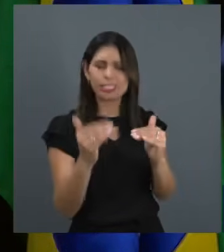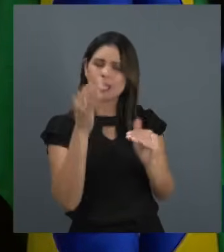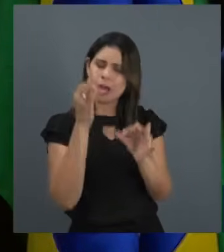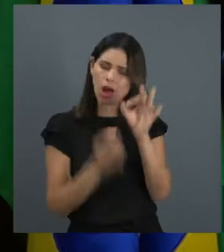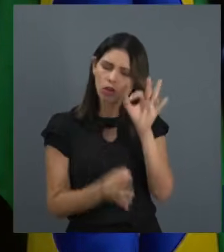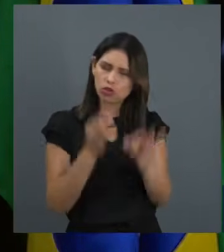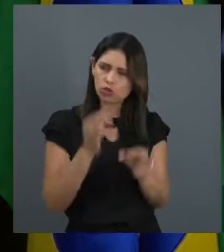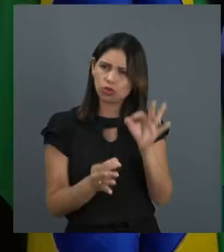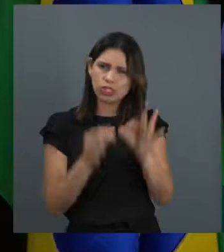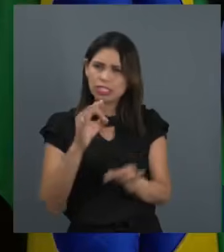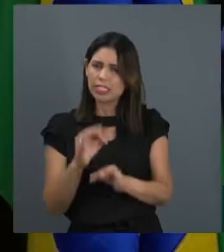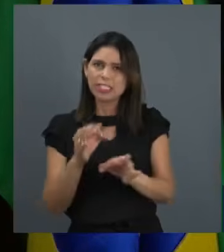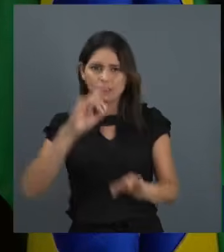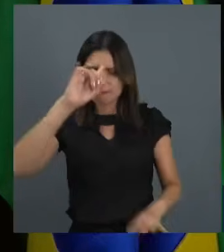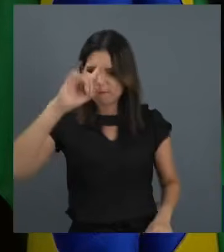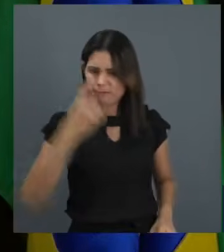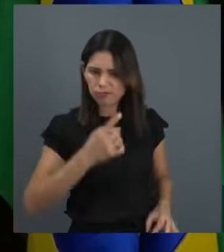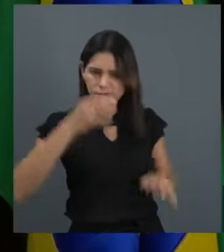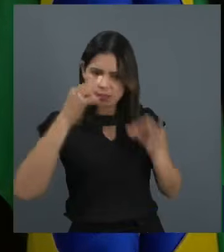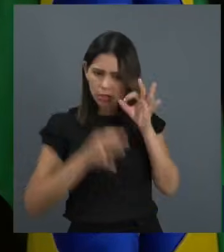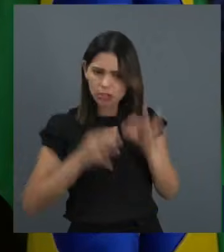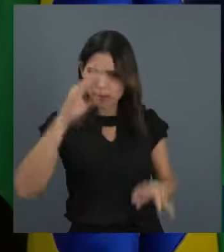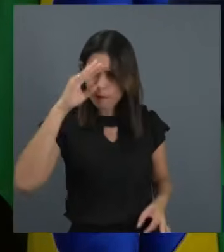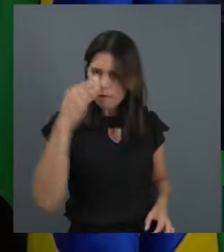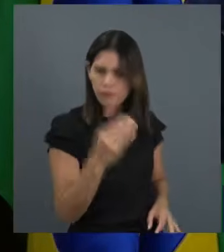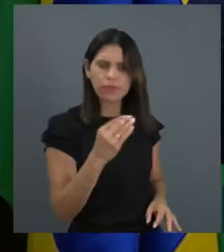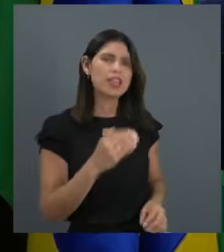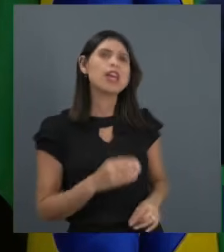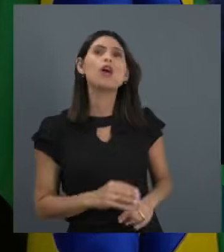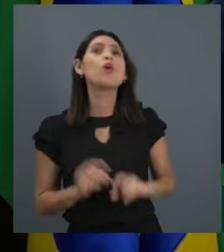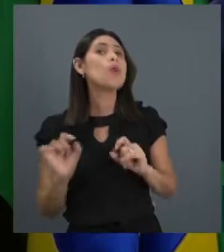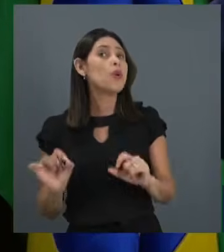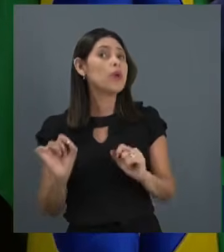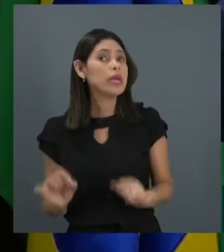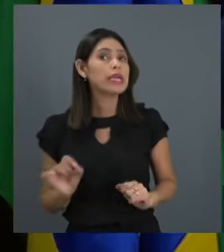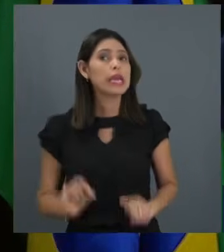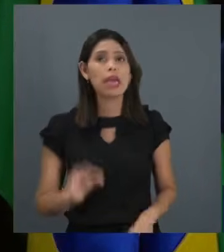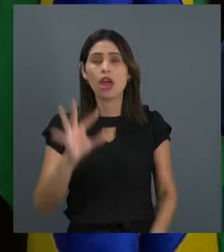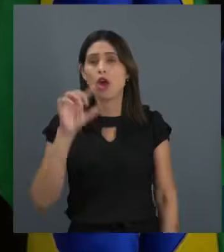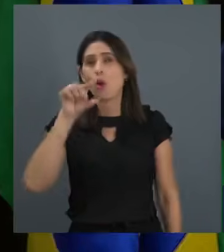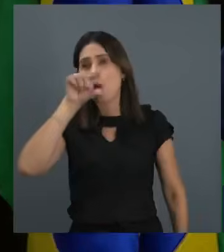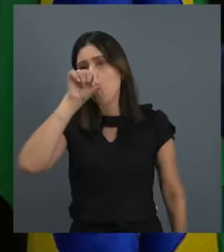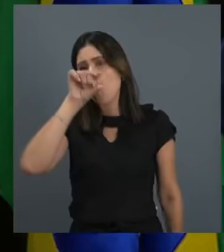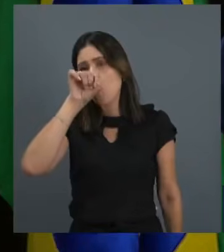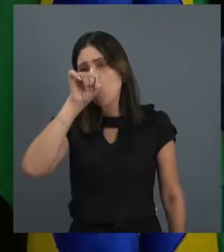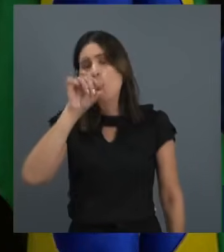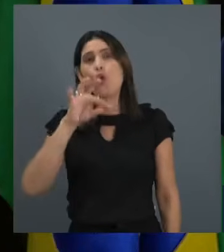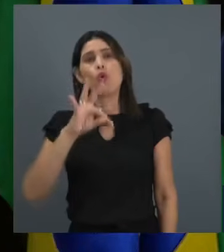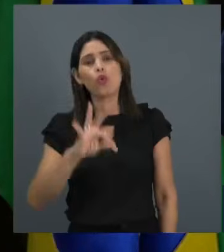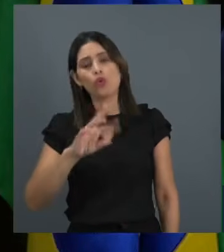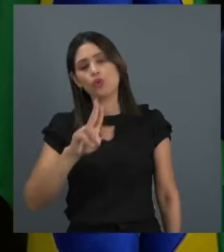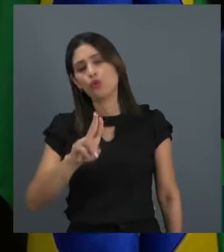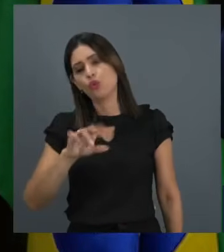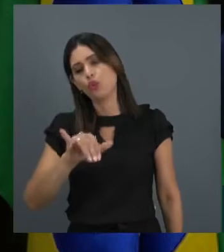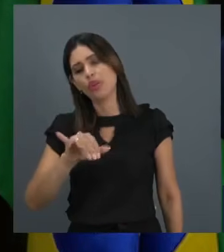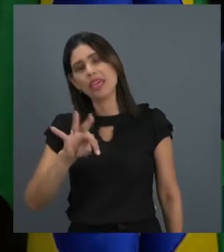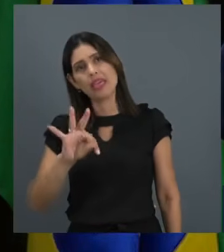judiciais. Lembrando que o X, o antigo Twitter, lembra do X? Que